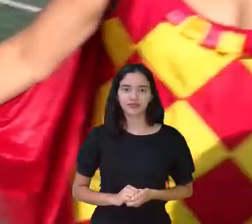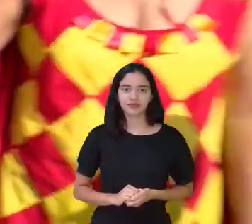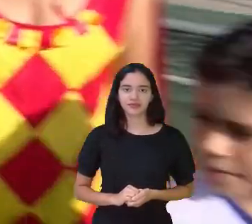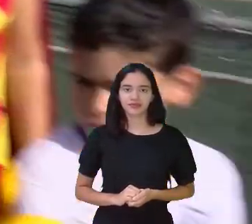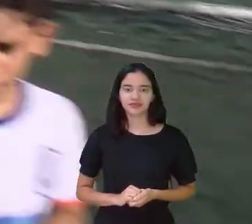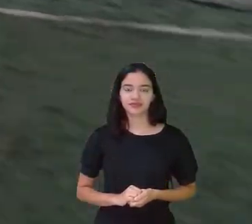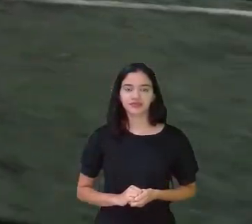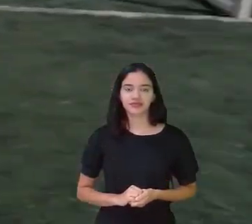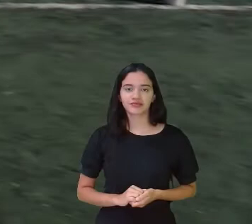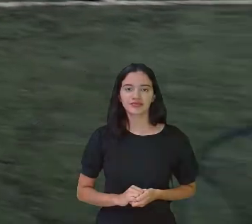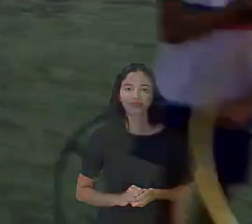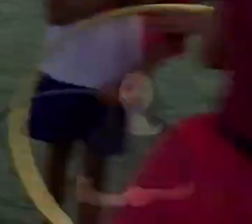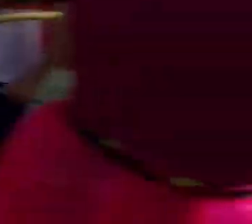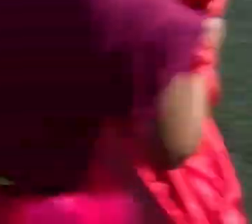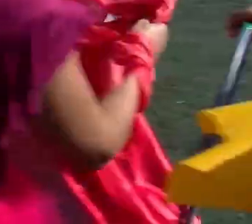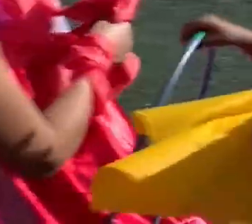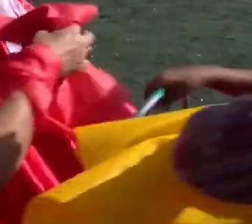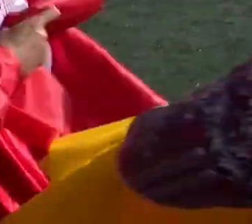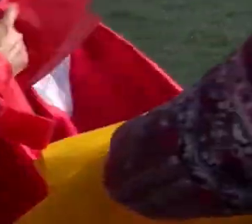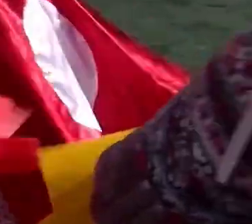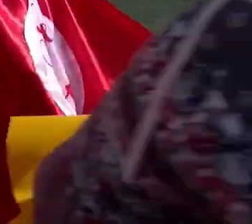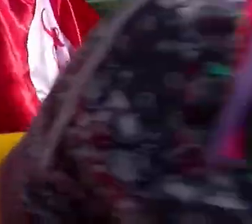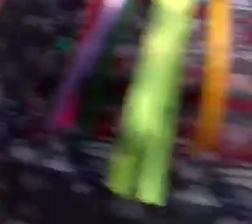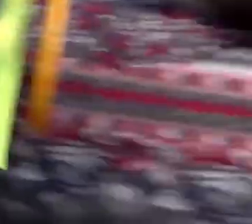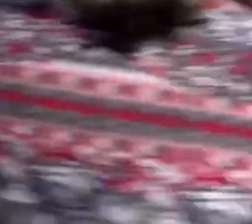aqui em Super